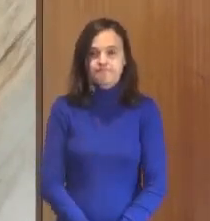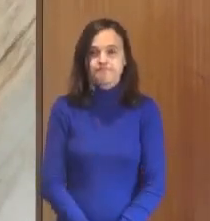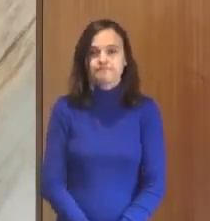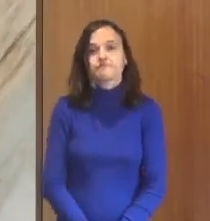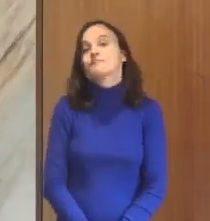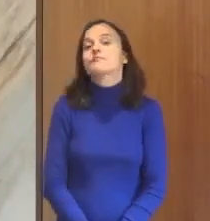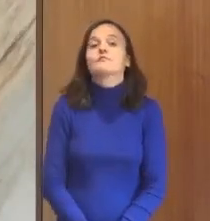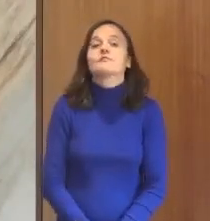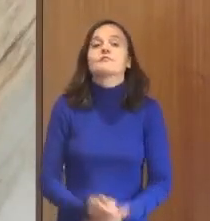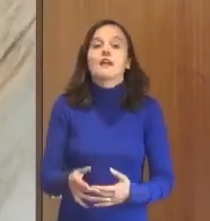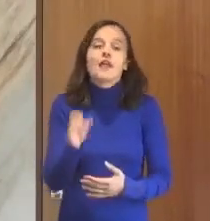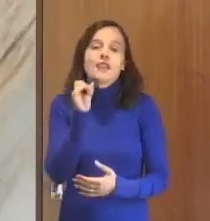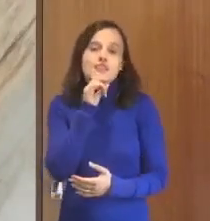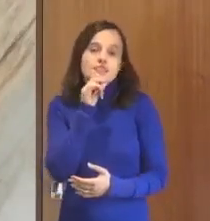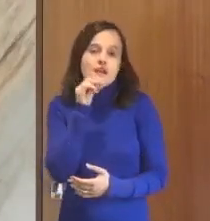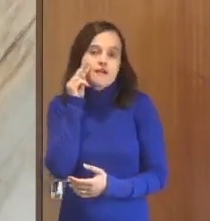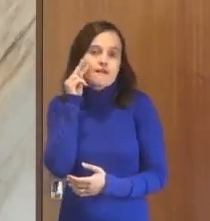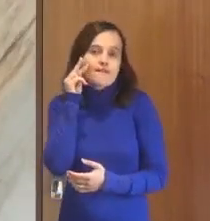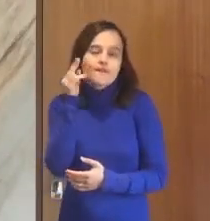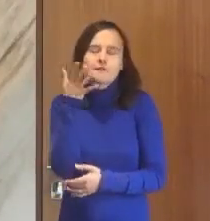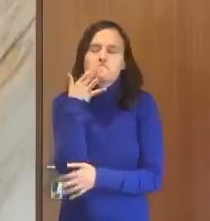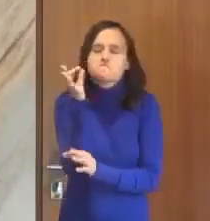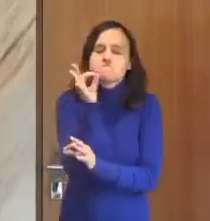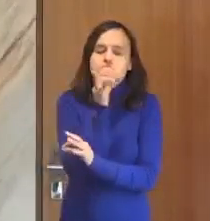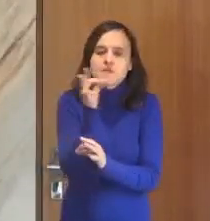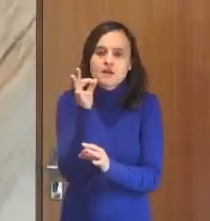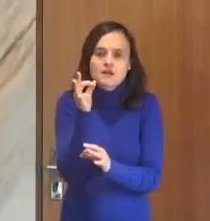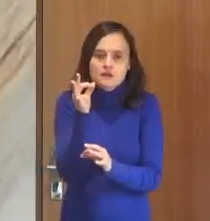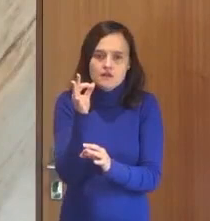Podemos ver o Ex Libris, onde o proprietário